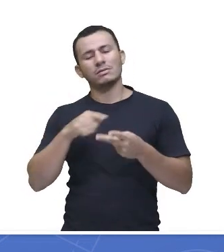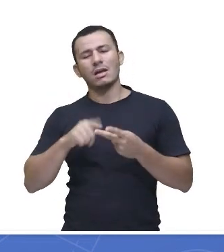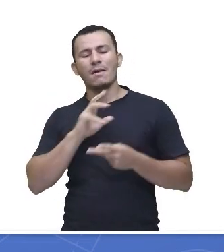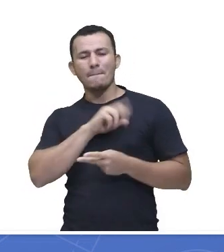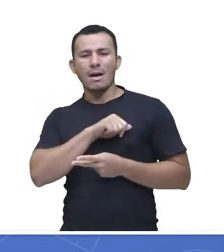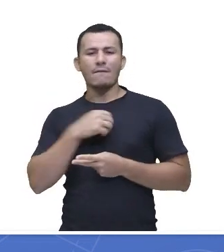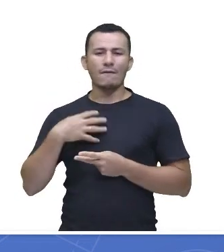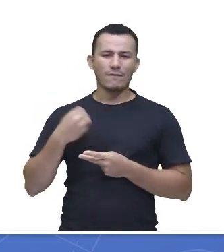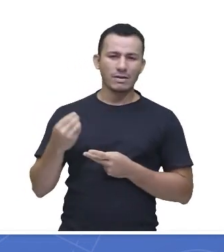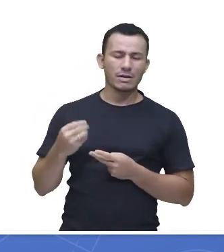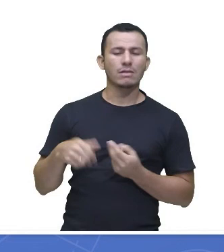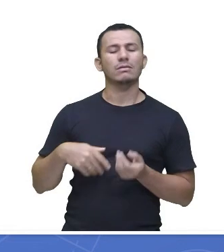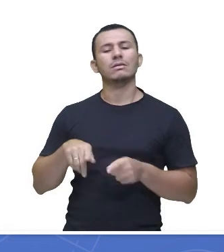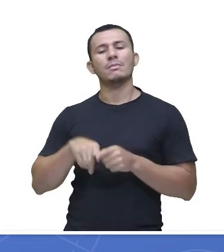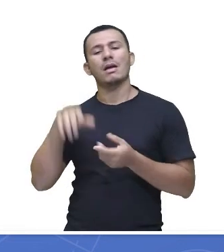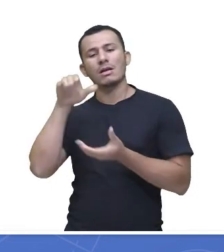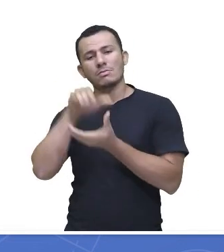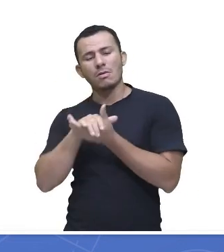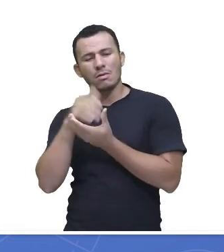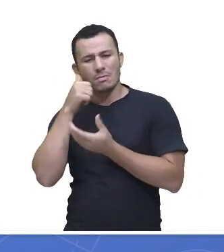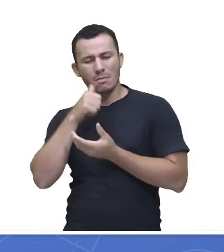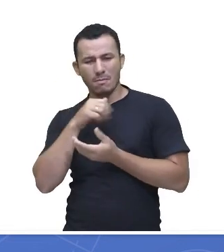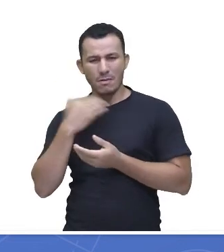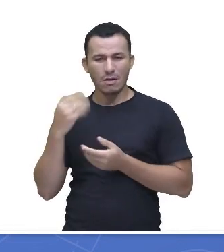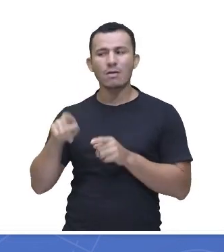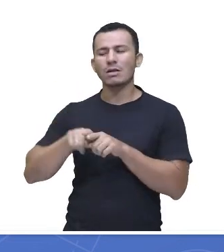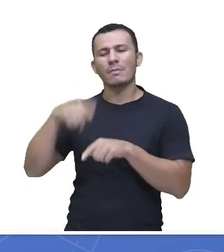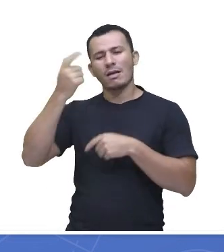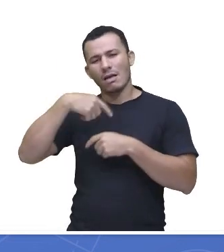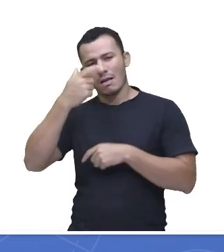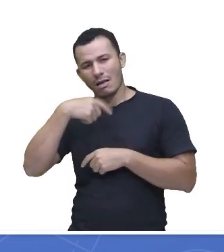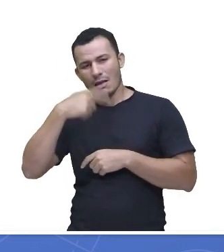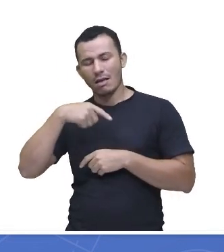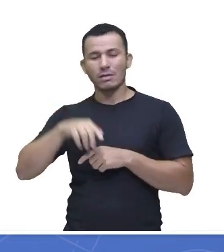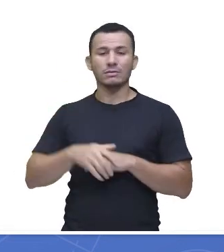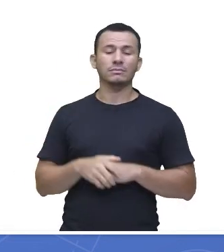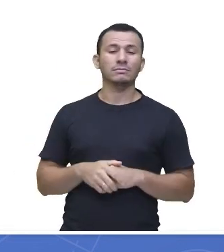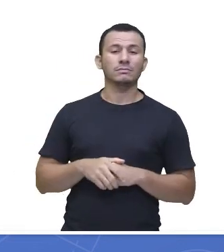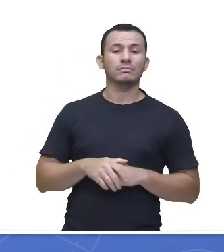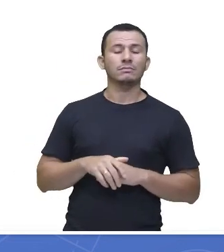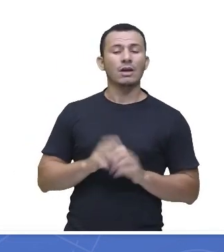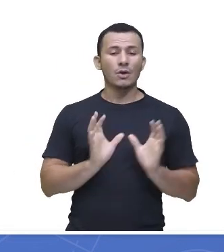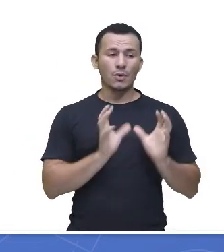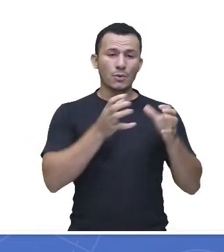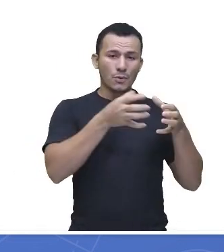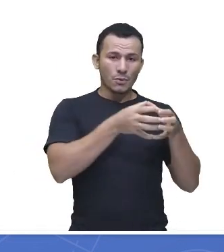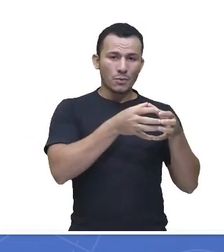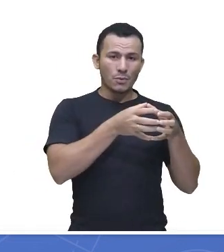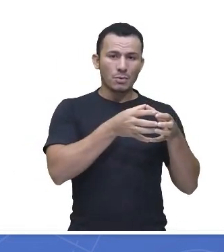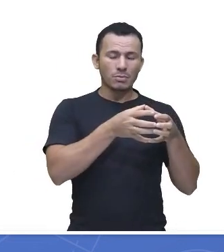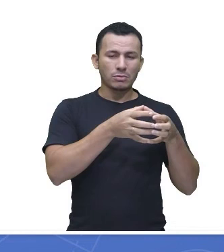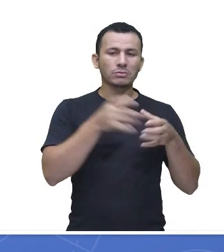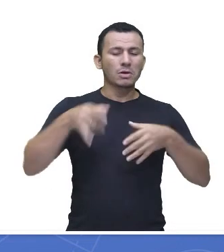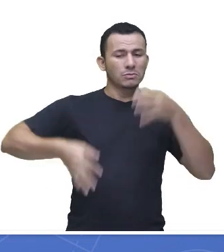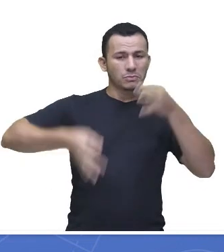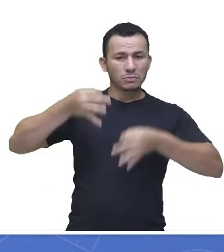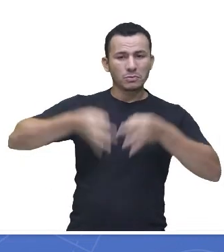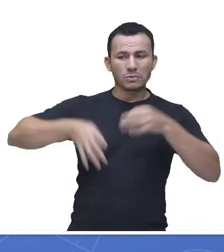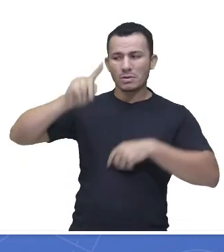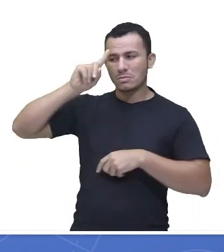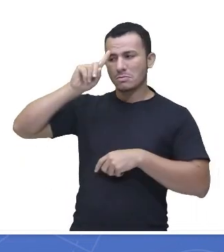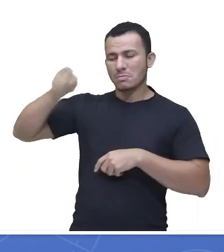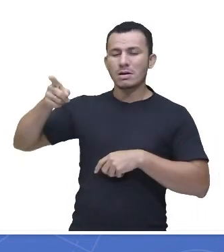quando a esposa morreu. Verdade é que o benefício não caíra no chão. A irmandade, de que ele fora juiz, mandara-lhe